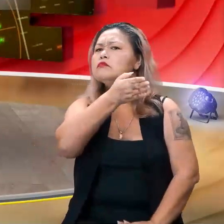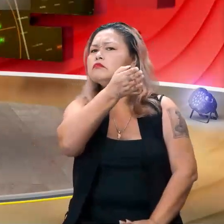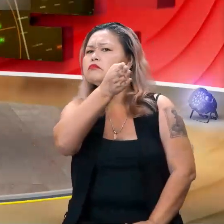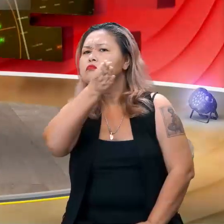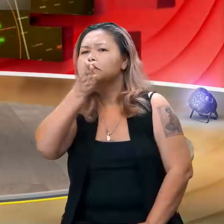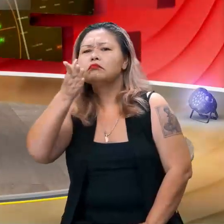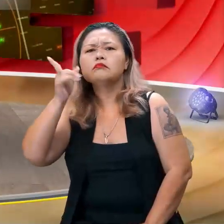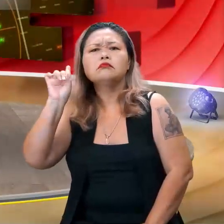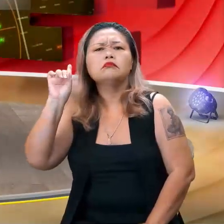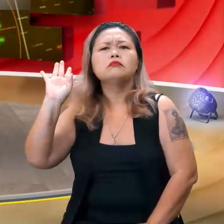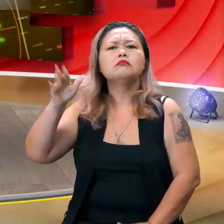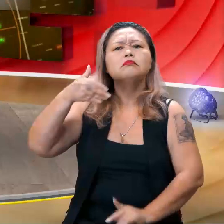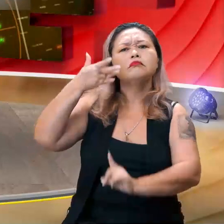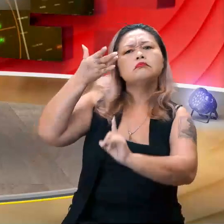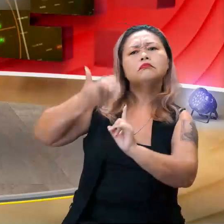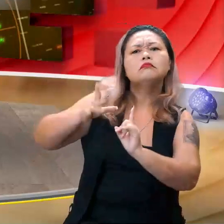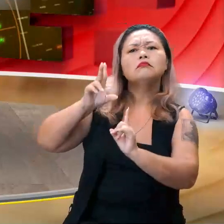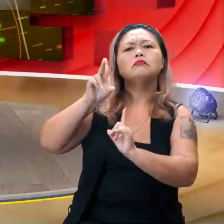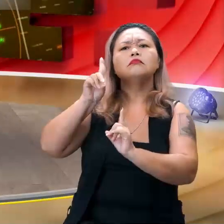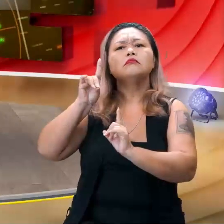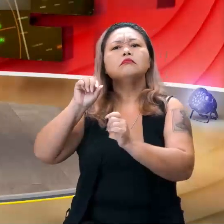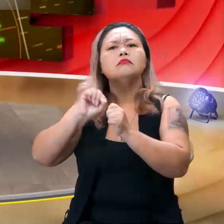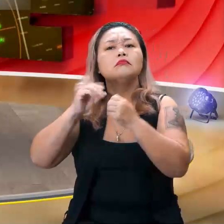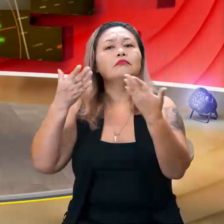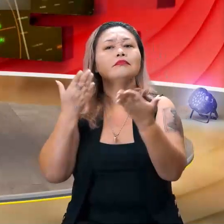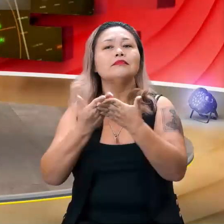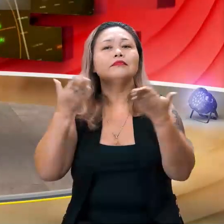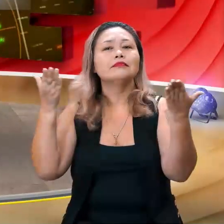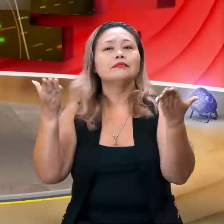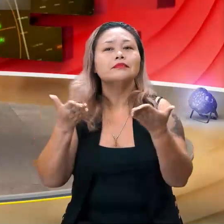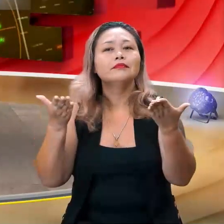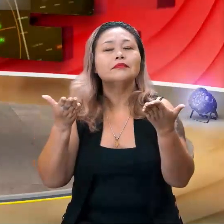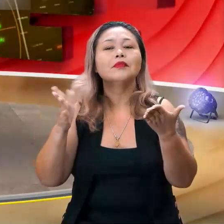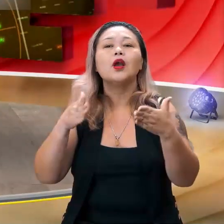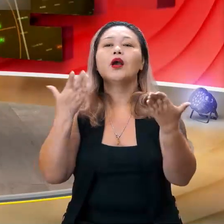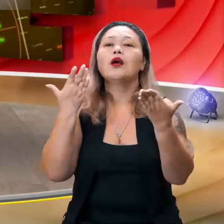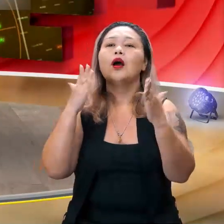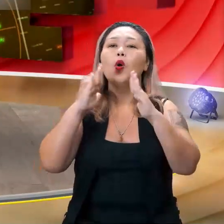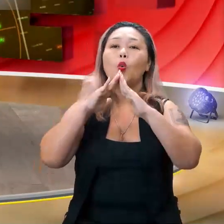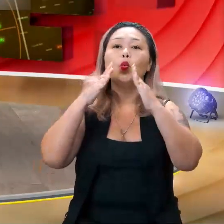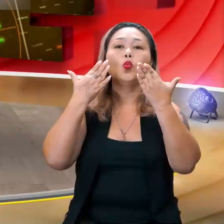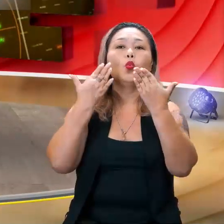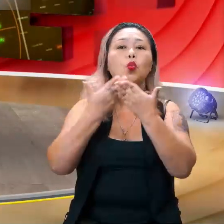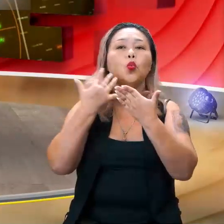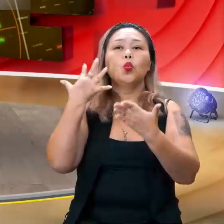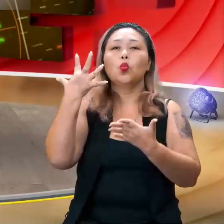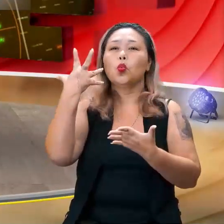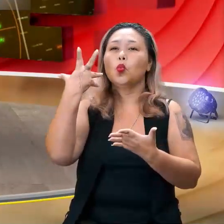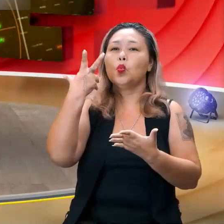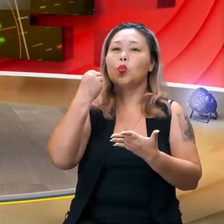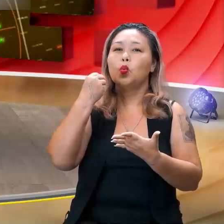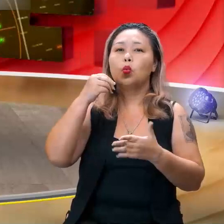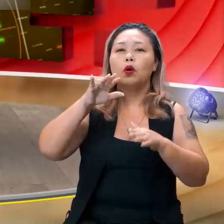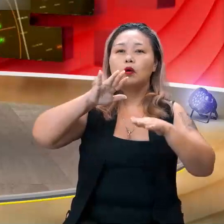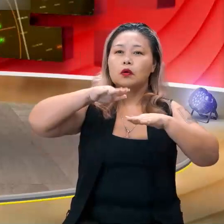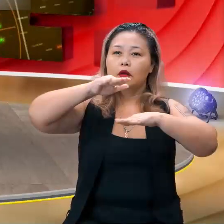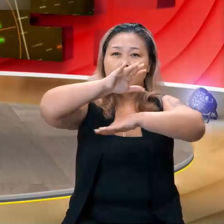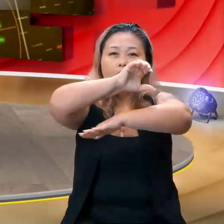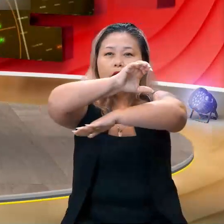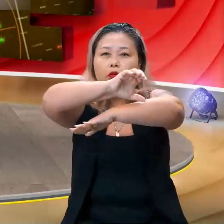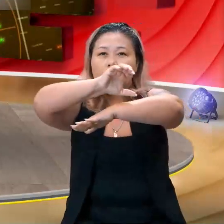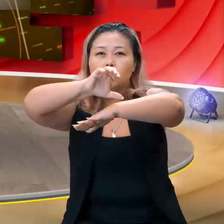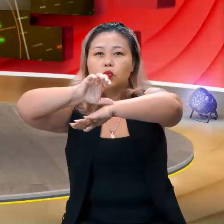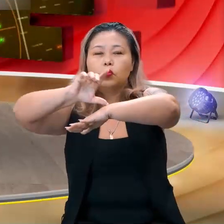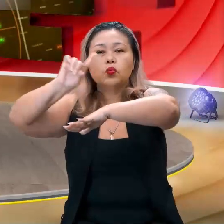O oferecimento do dia, né? Da aula de hoje. Olha lá, que escola bonita, temos aí toda uma calçada, né? De recepção